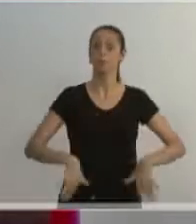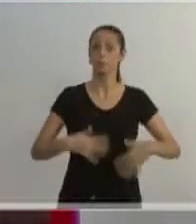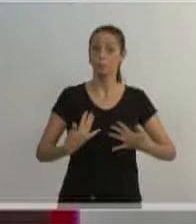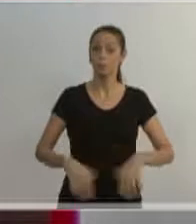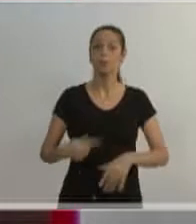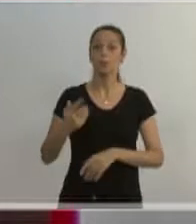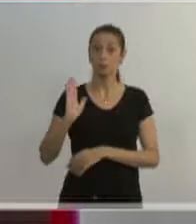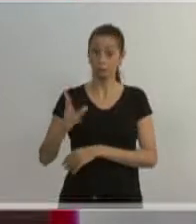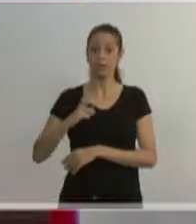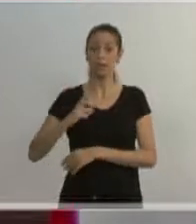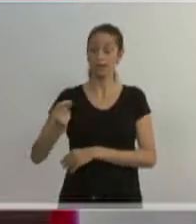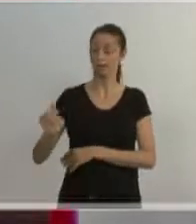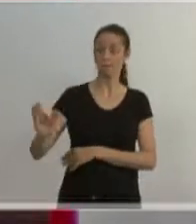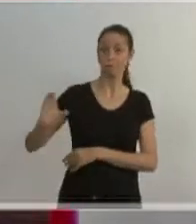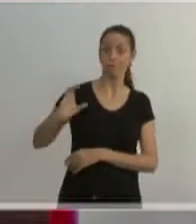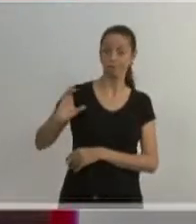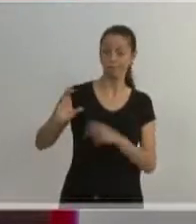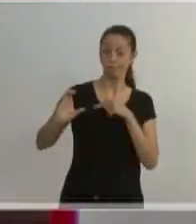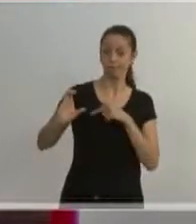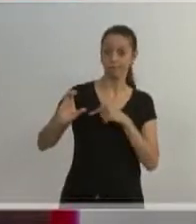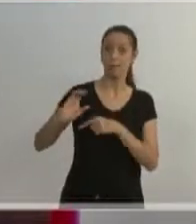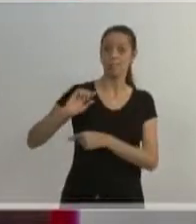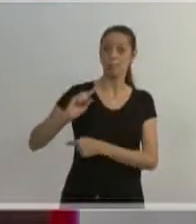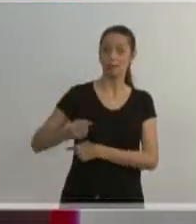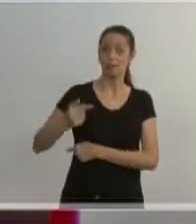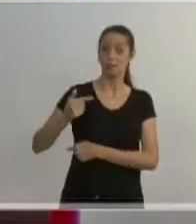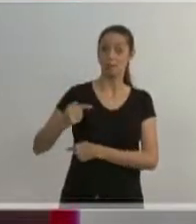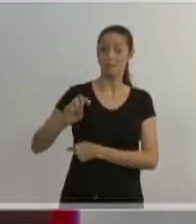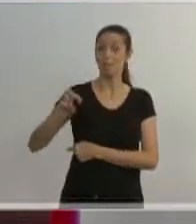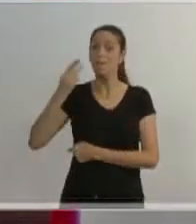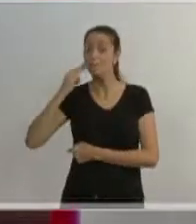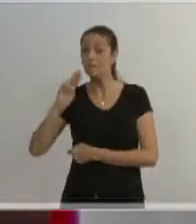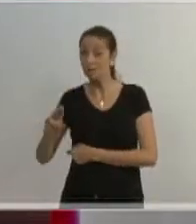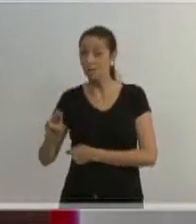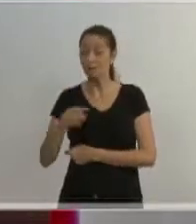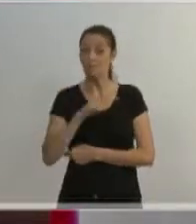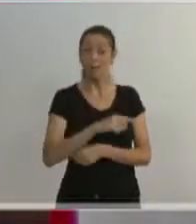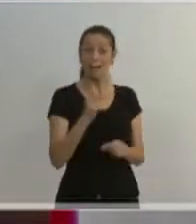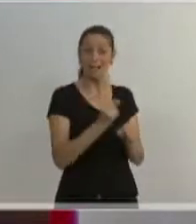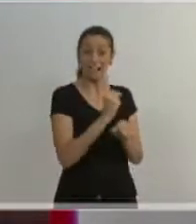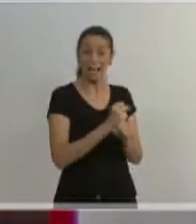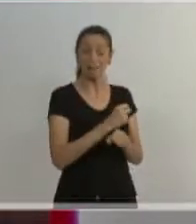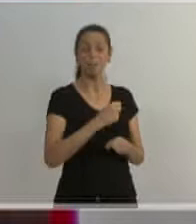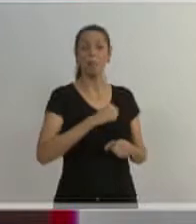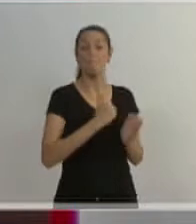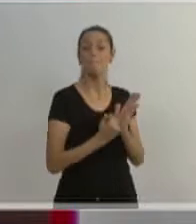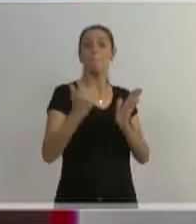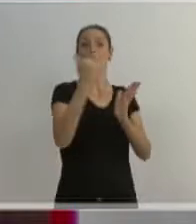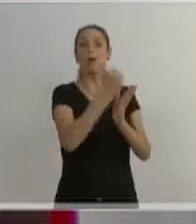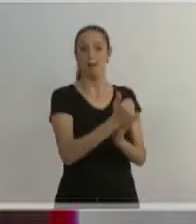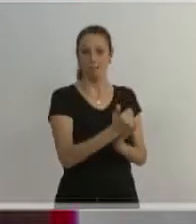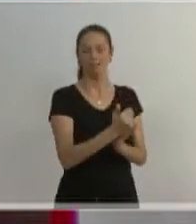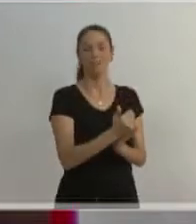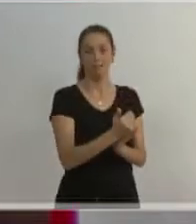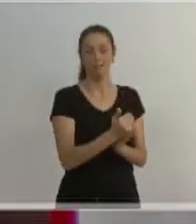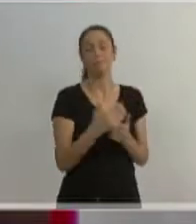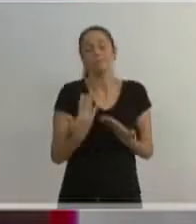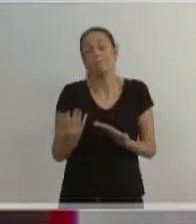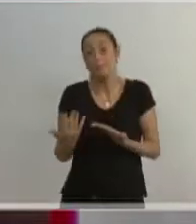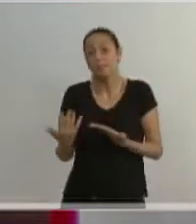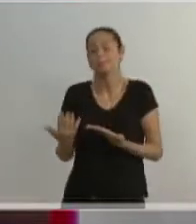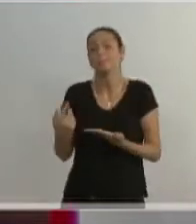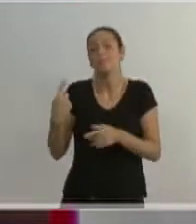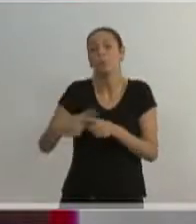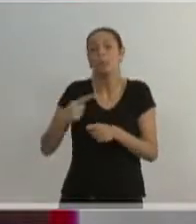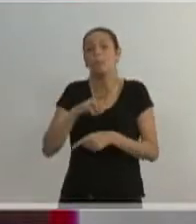hoje hoje são 175 milhões de reais para obras em toda a cidade incluindo novos corredores enfim